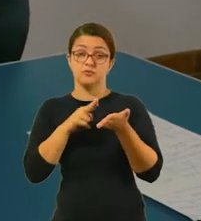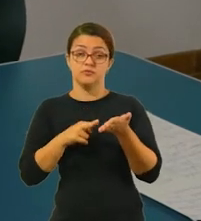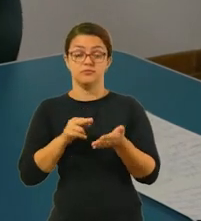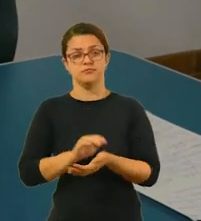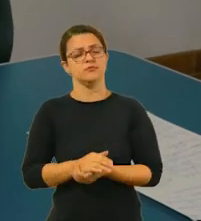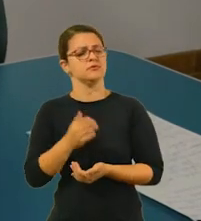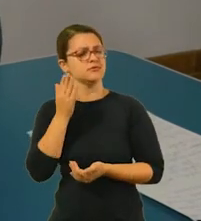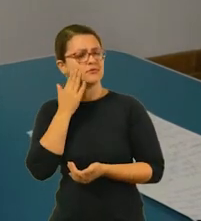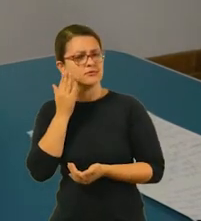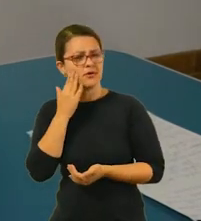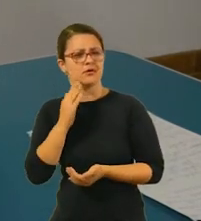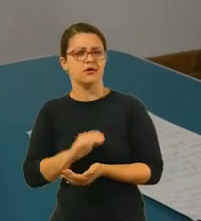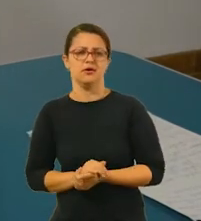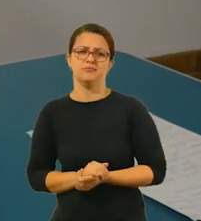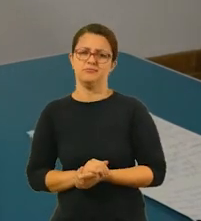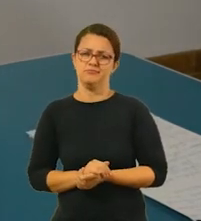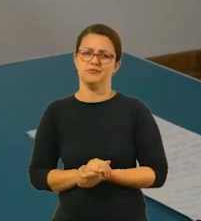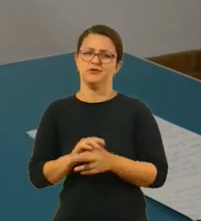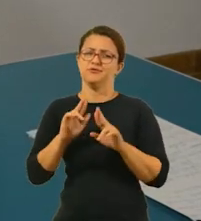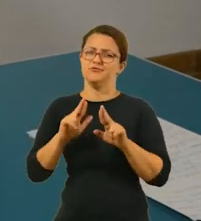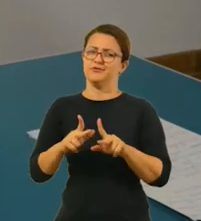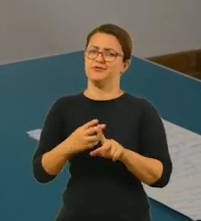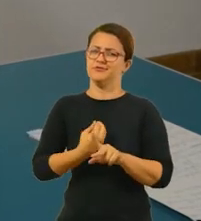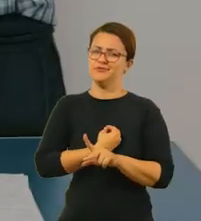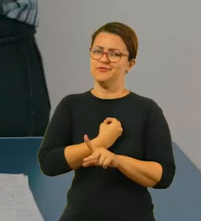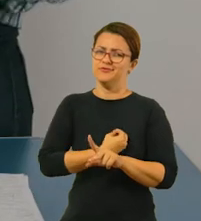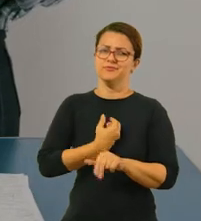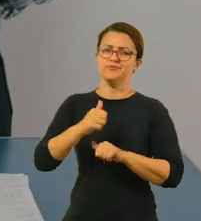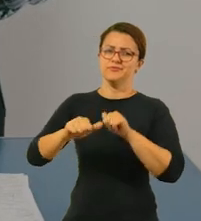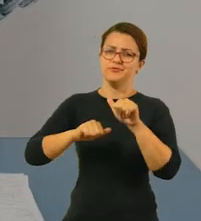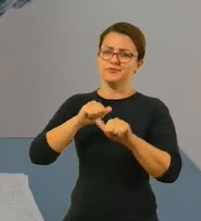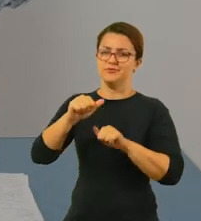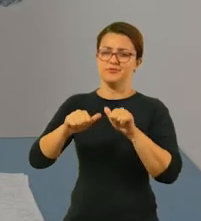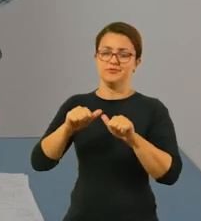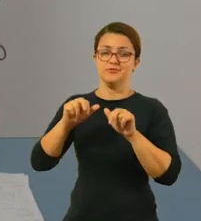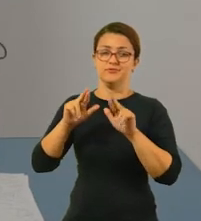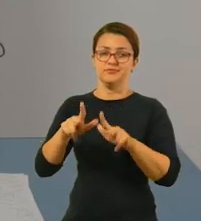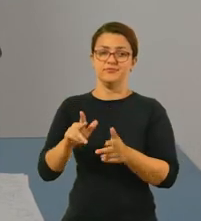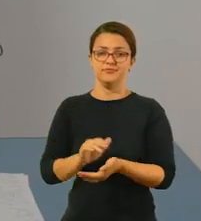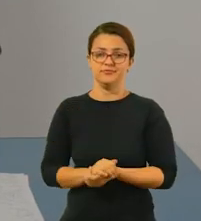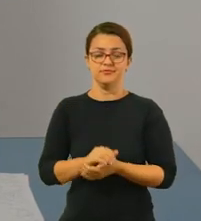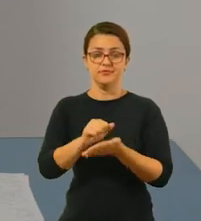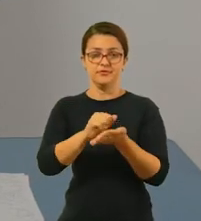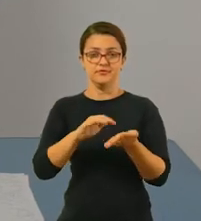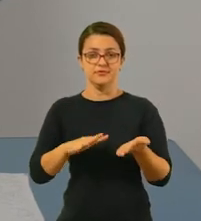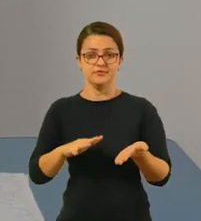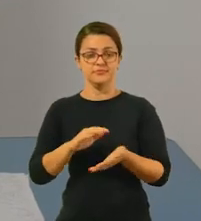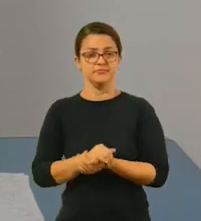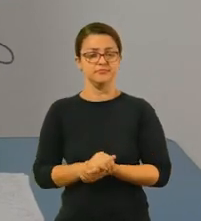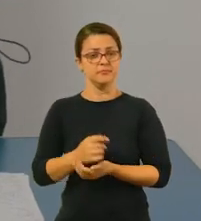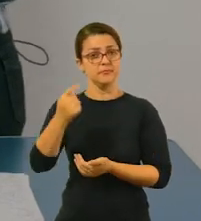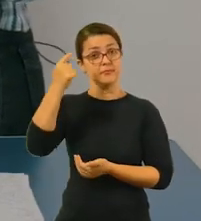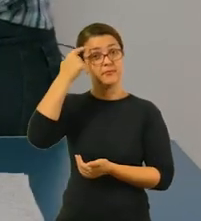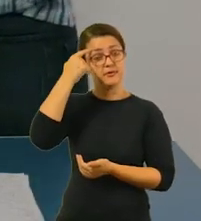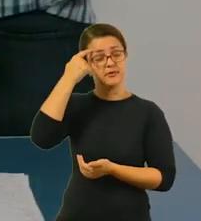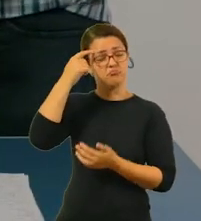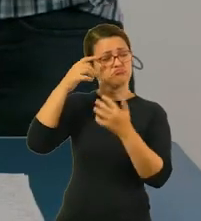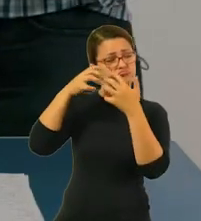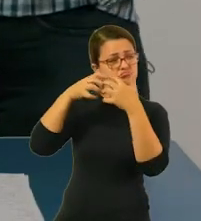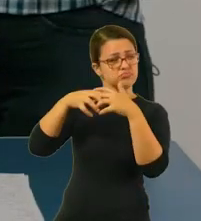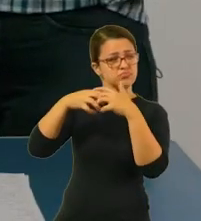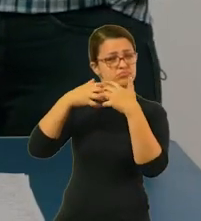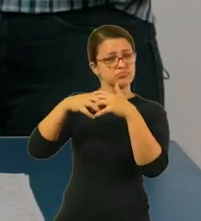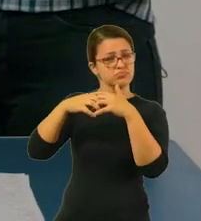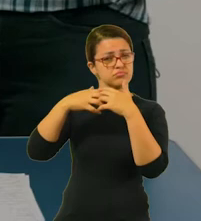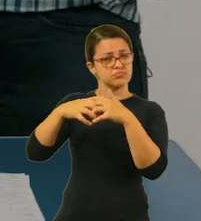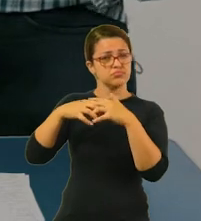sabemos que estamos passando, né, por um momento bem diferente. Vamos à atividade. Vamos refletir sobre o assunto. Durante a pandemia